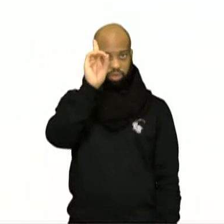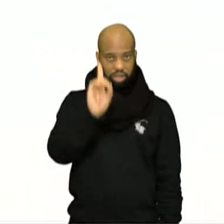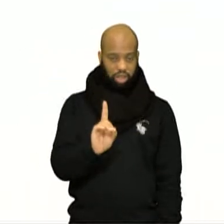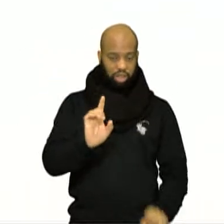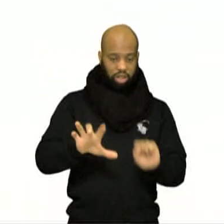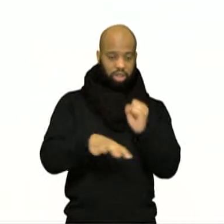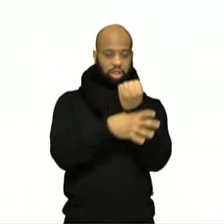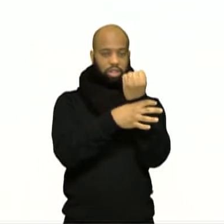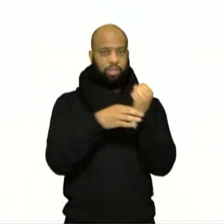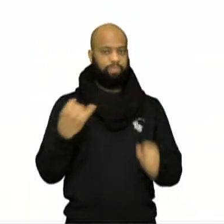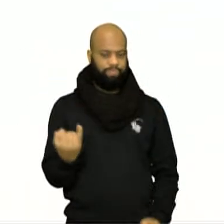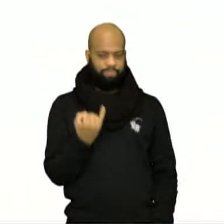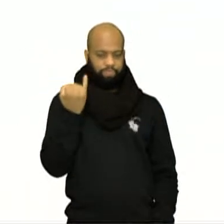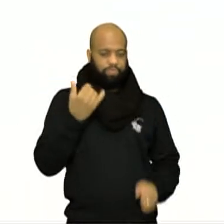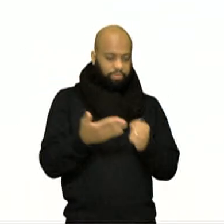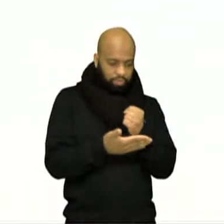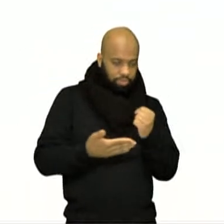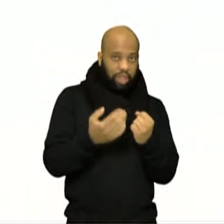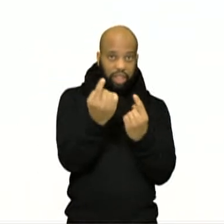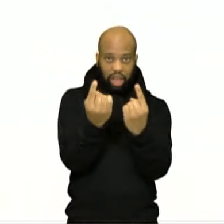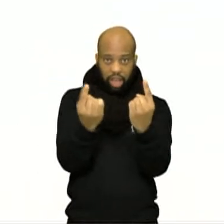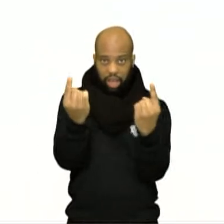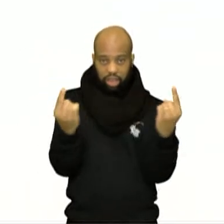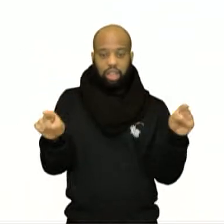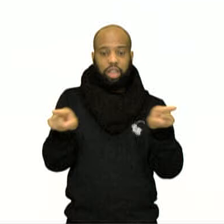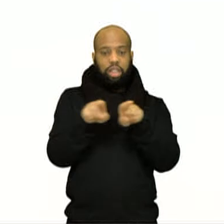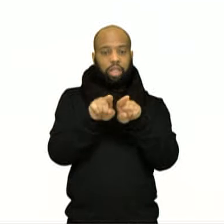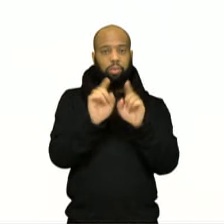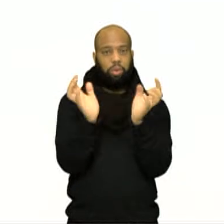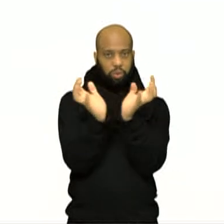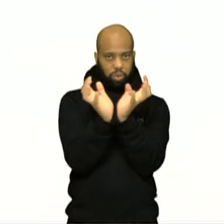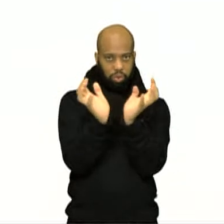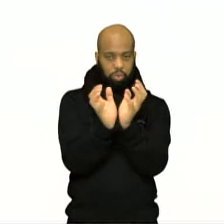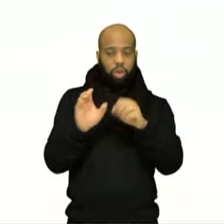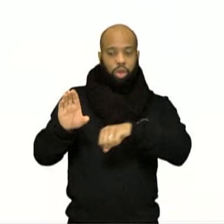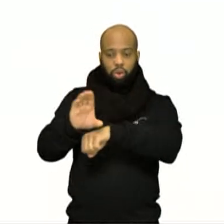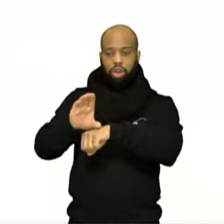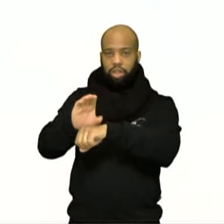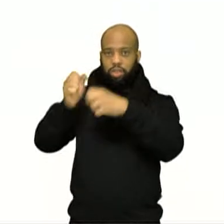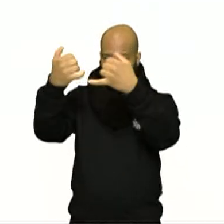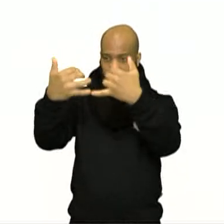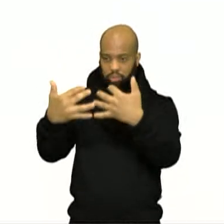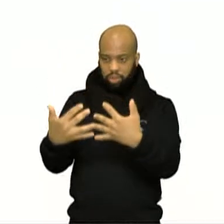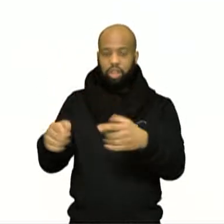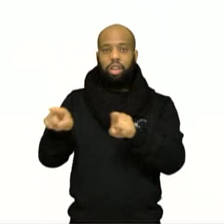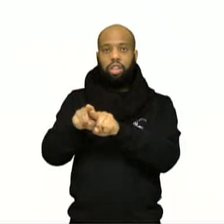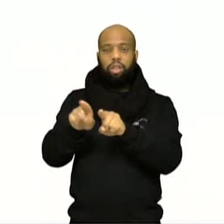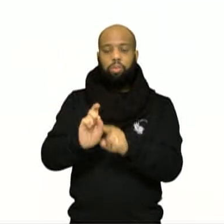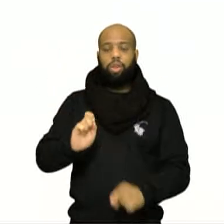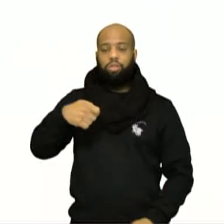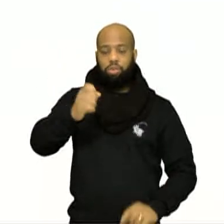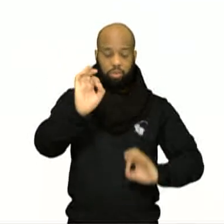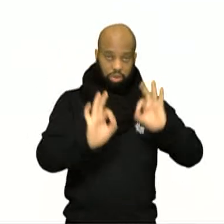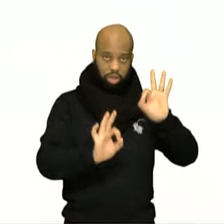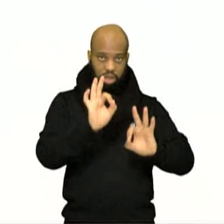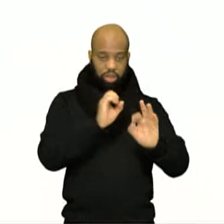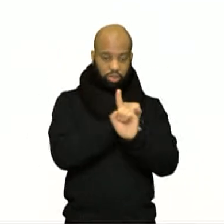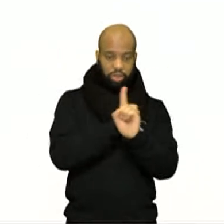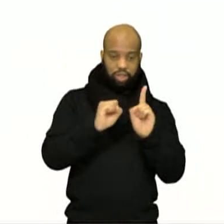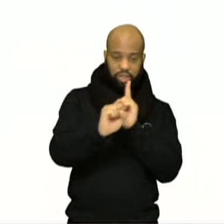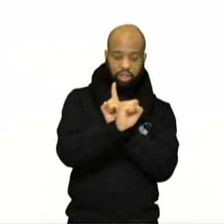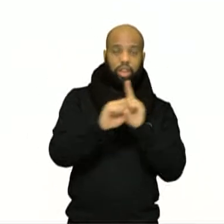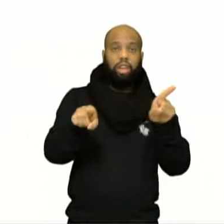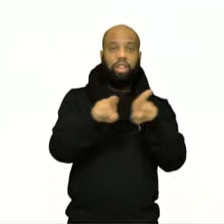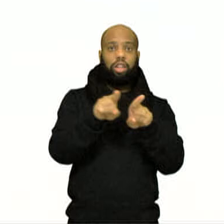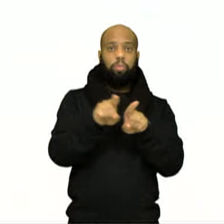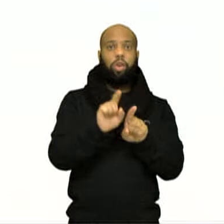fundamentais, tanto individuais como coletivas. A Constituição discorre sobre a ordem social e deveres de cada